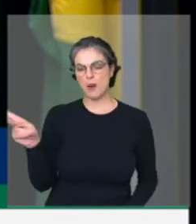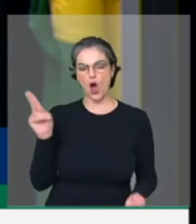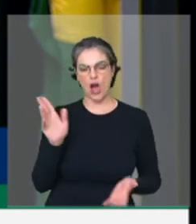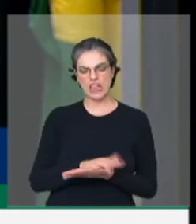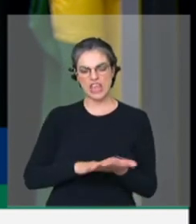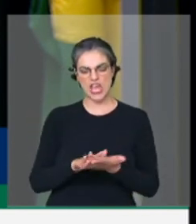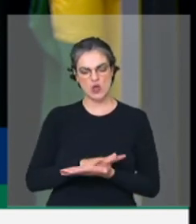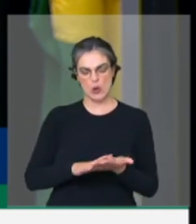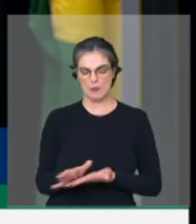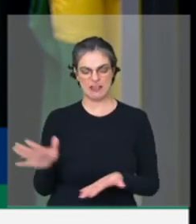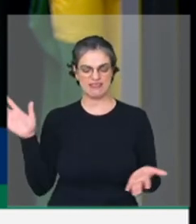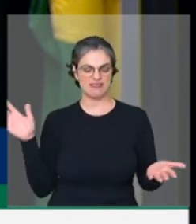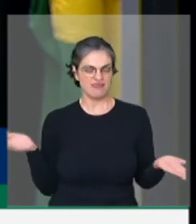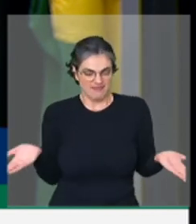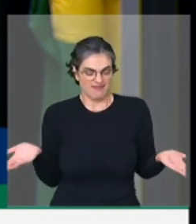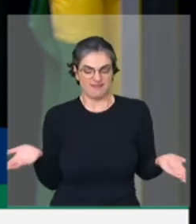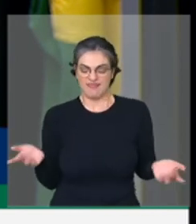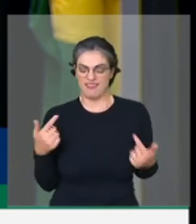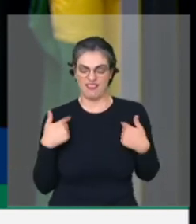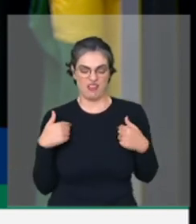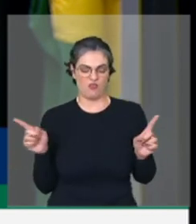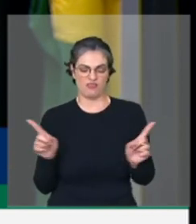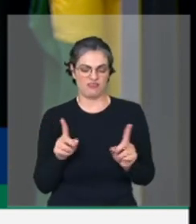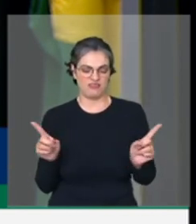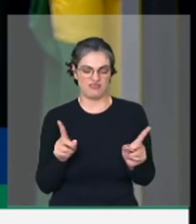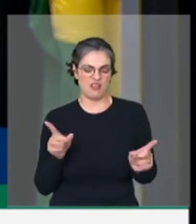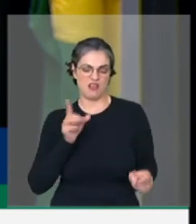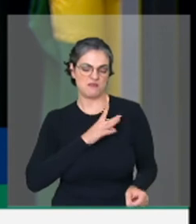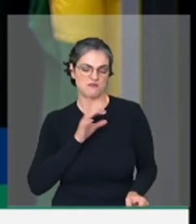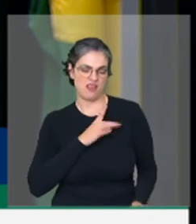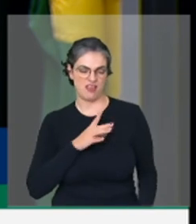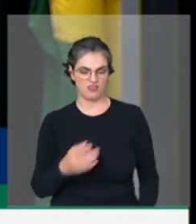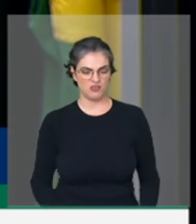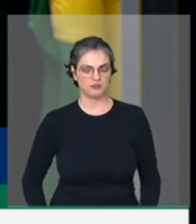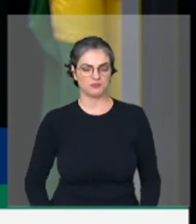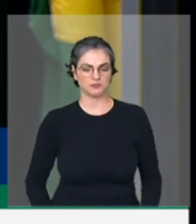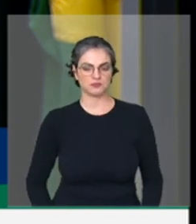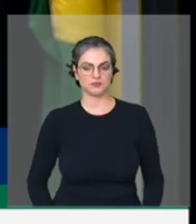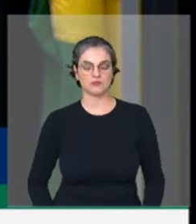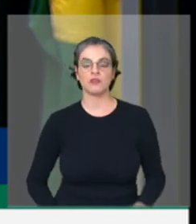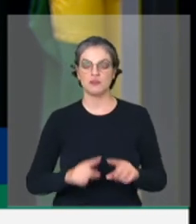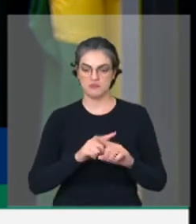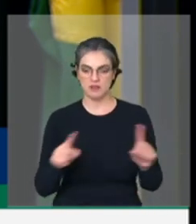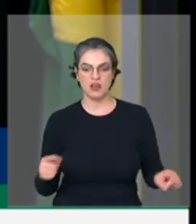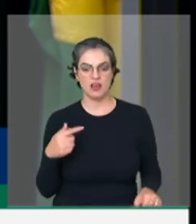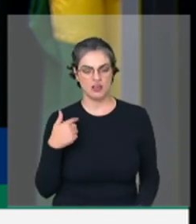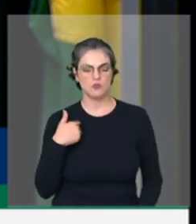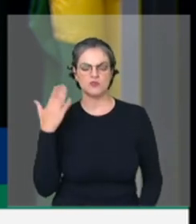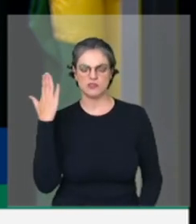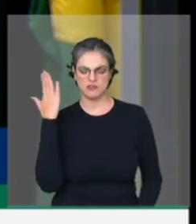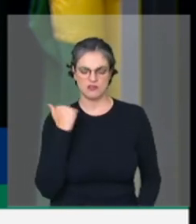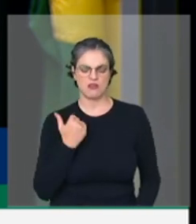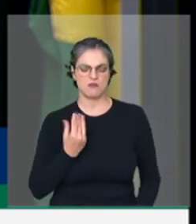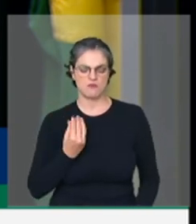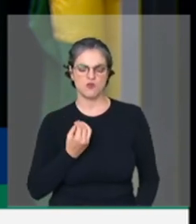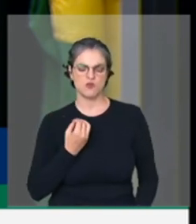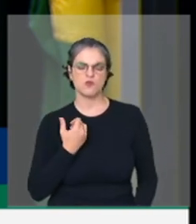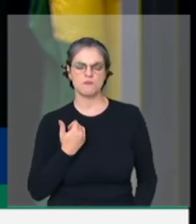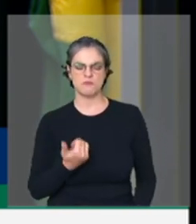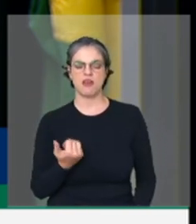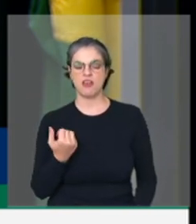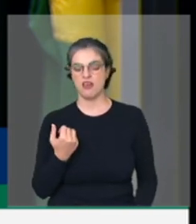país? Não. Não vou ter. Só que eu sei muito bem com quem